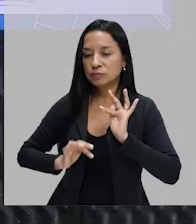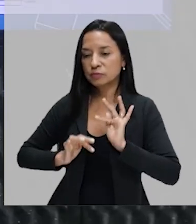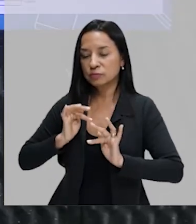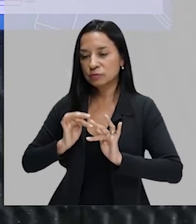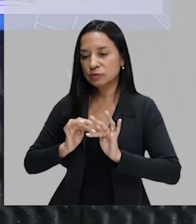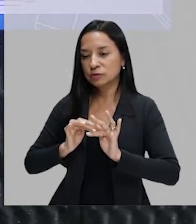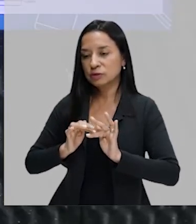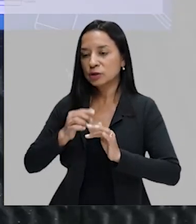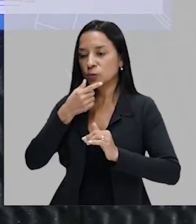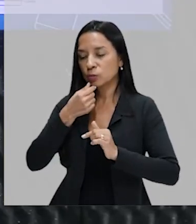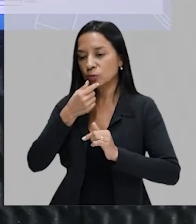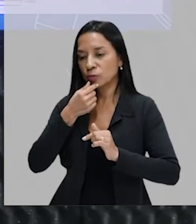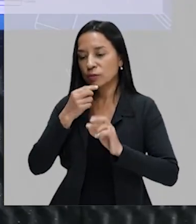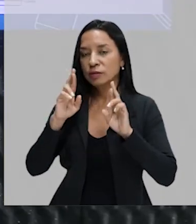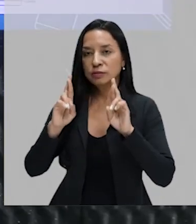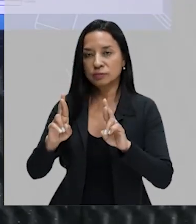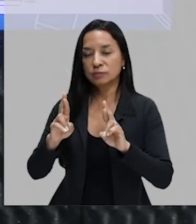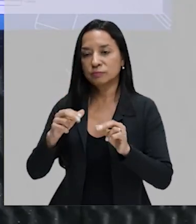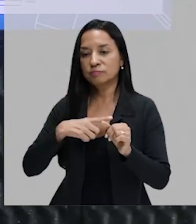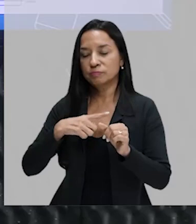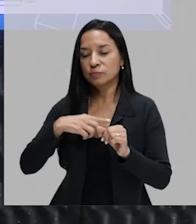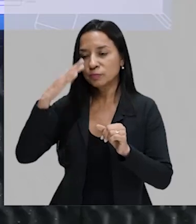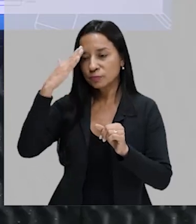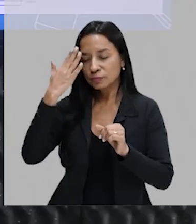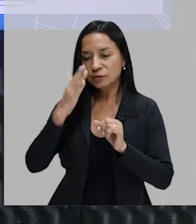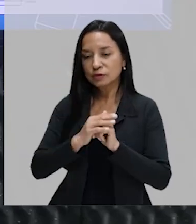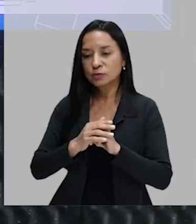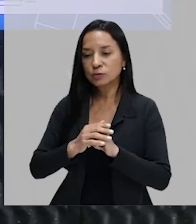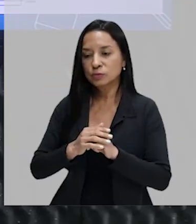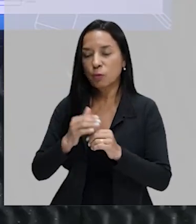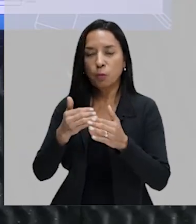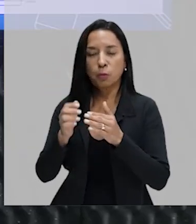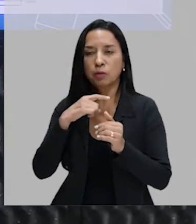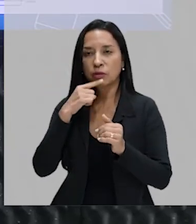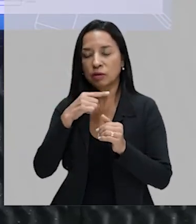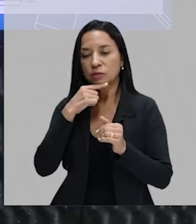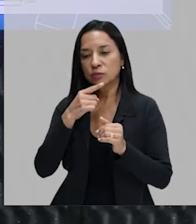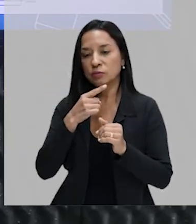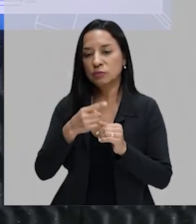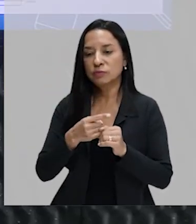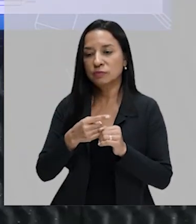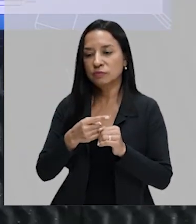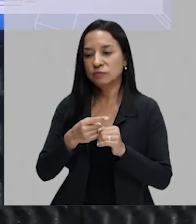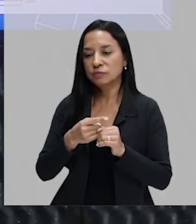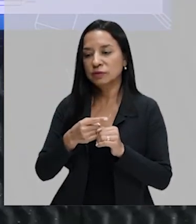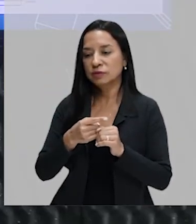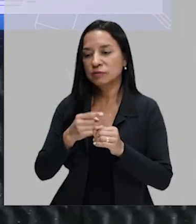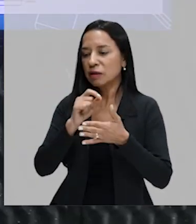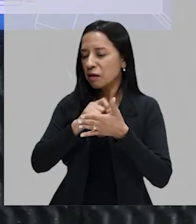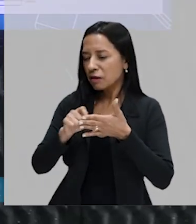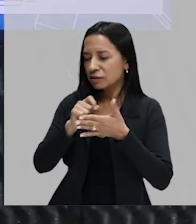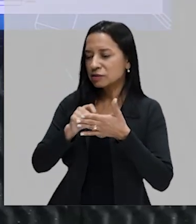Eu espero que vocês tenham entendido, tá, pessoal? E qualquer dúvida, Coloca um comentário ali,